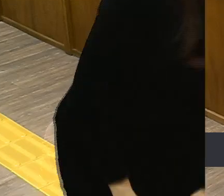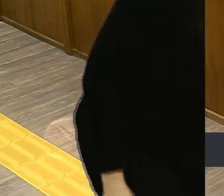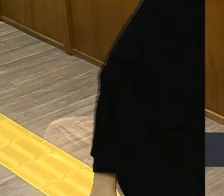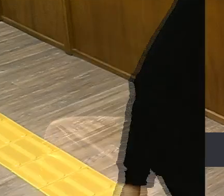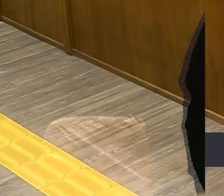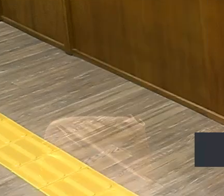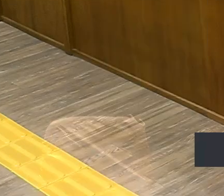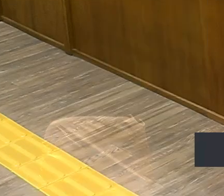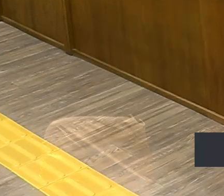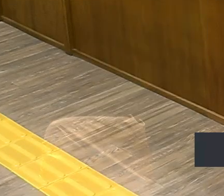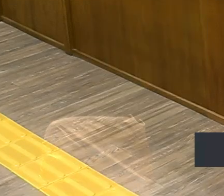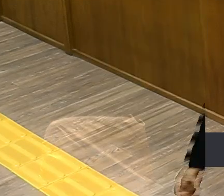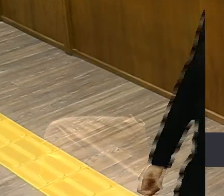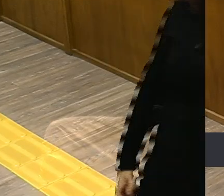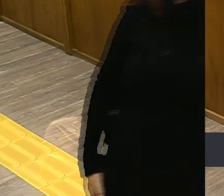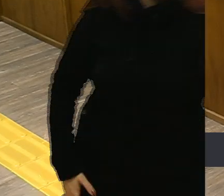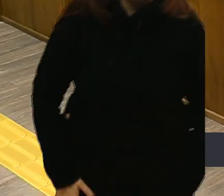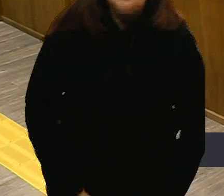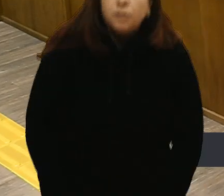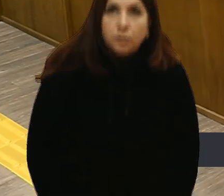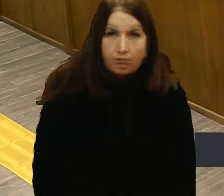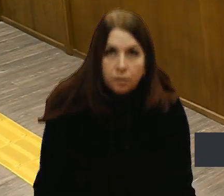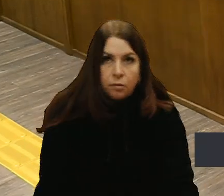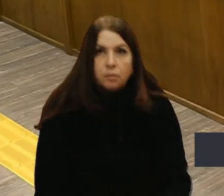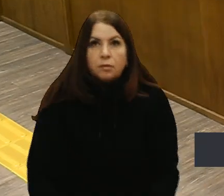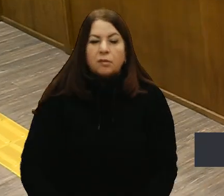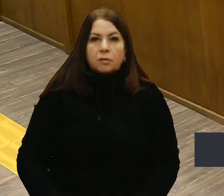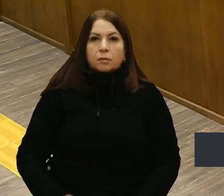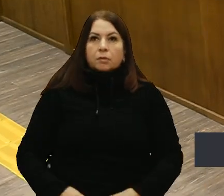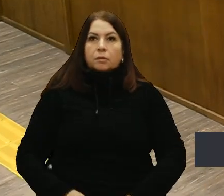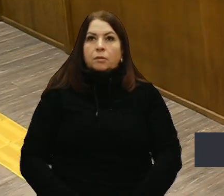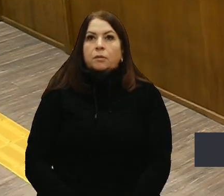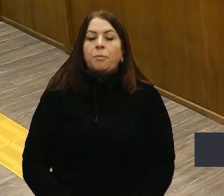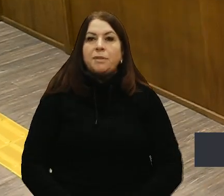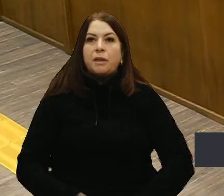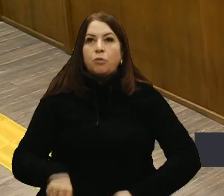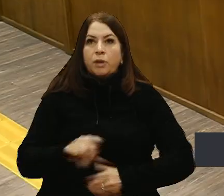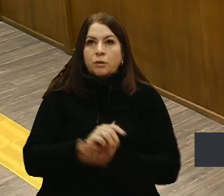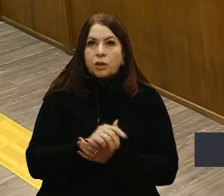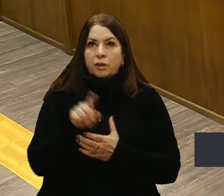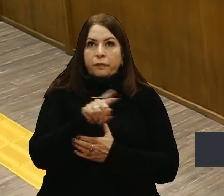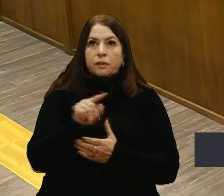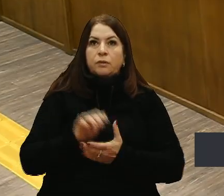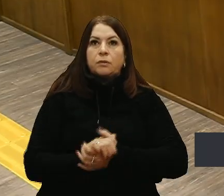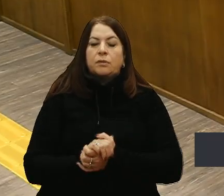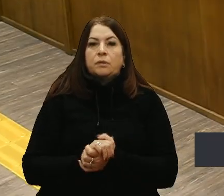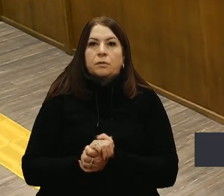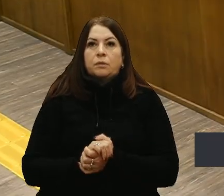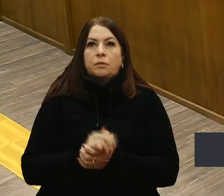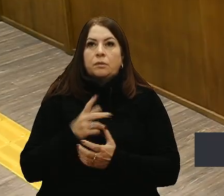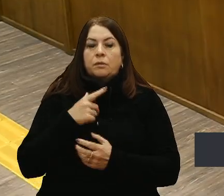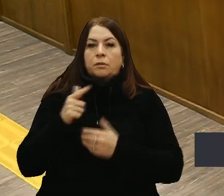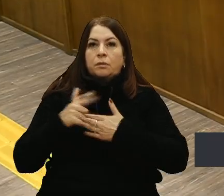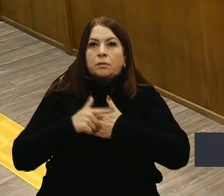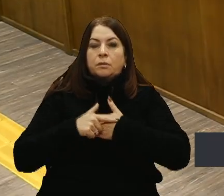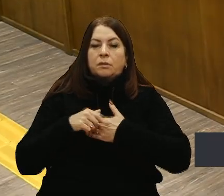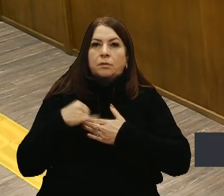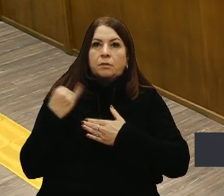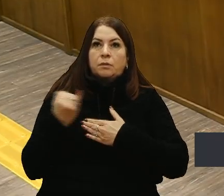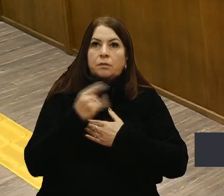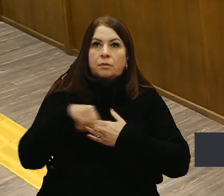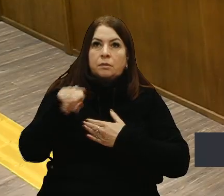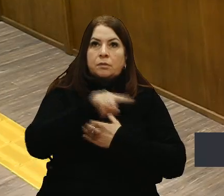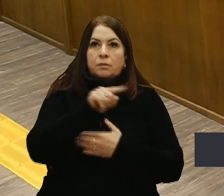vereador João Wes. Então, a Câmara tem como função